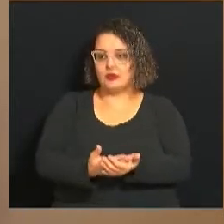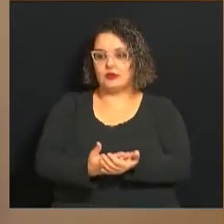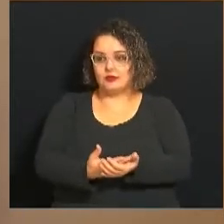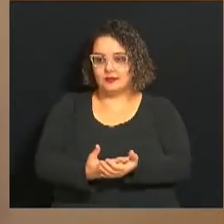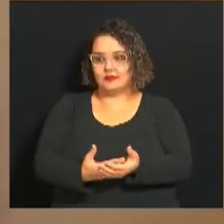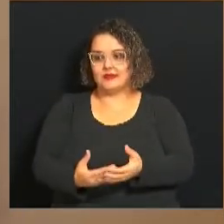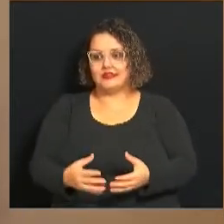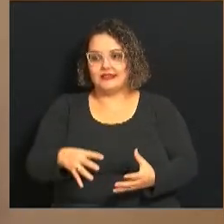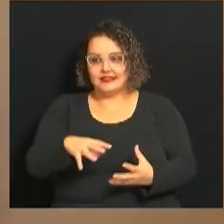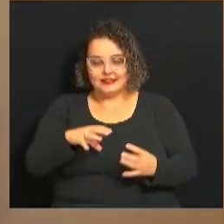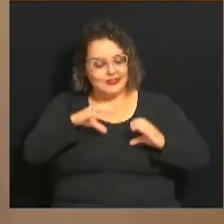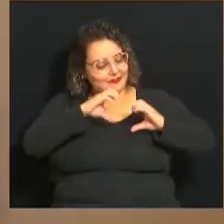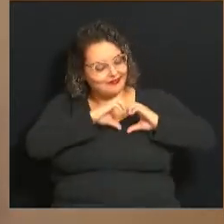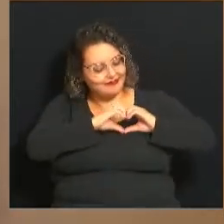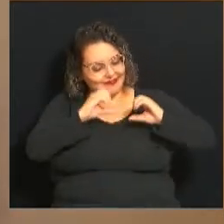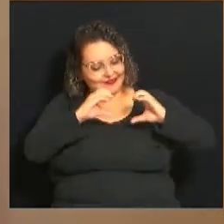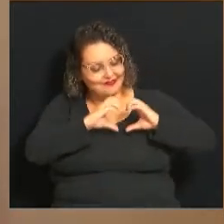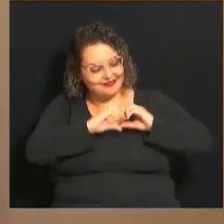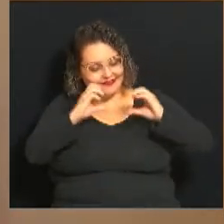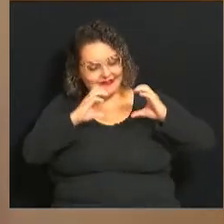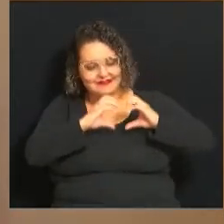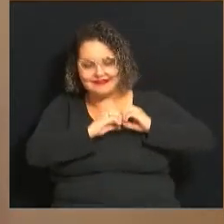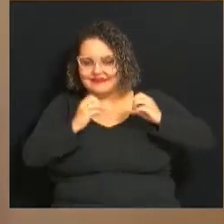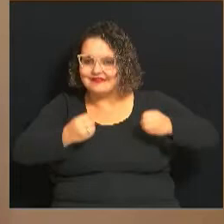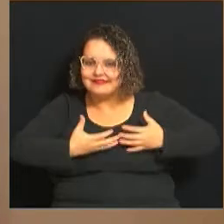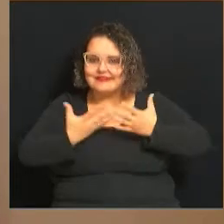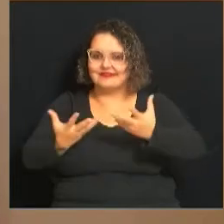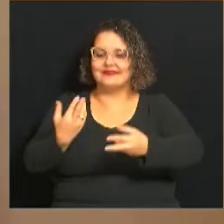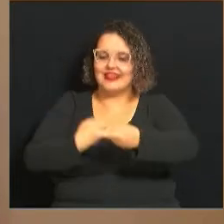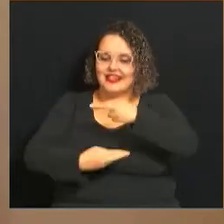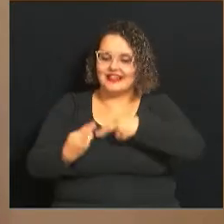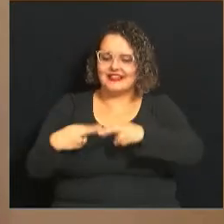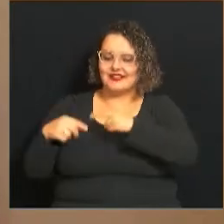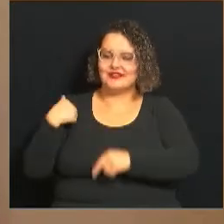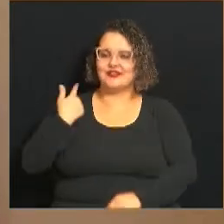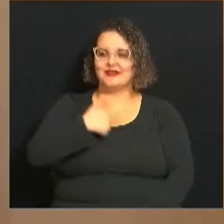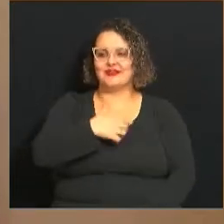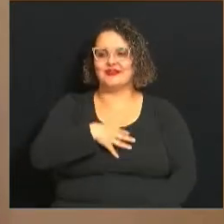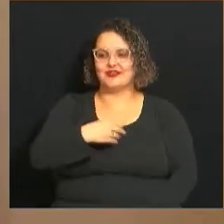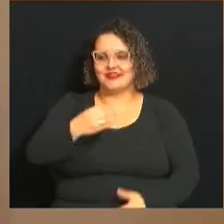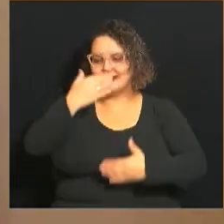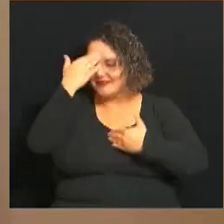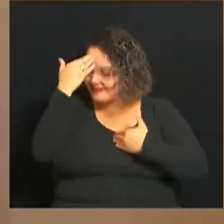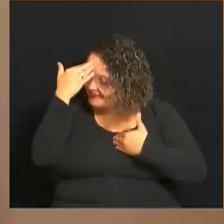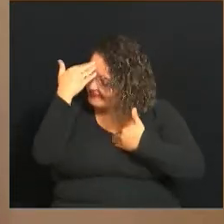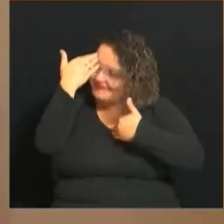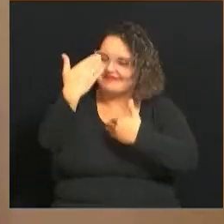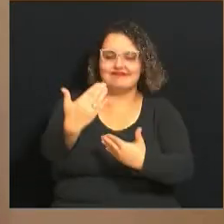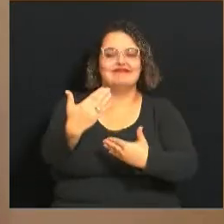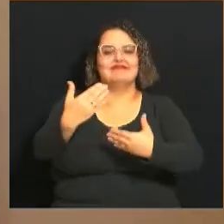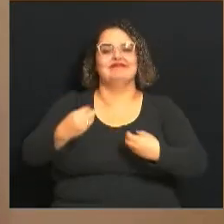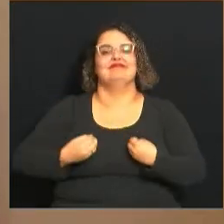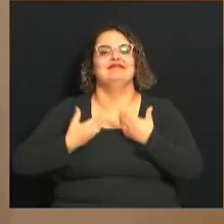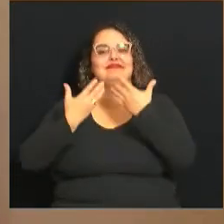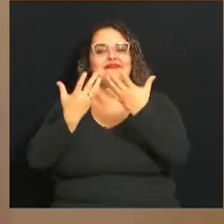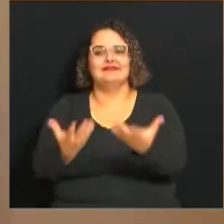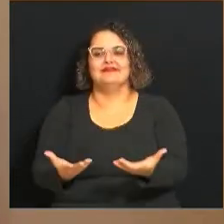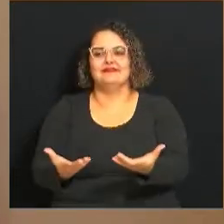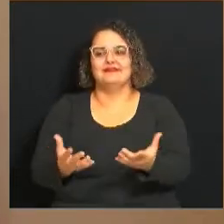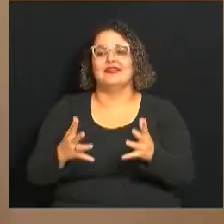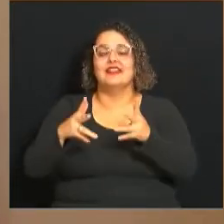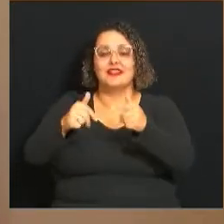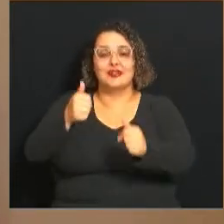alma, né, na relação com os nossos filhos. Então, a minha gratidão por poder trazer aqui isso e que todas as